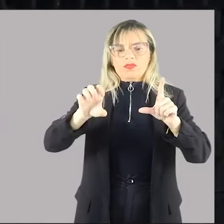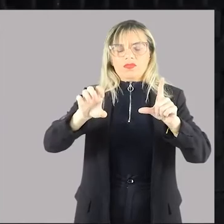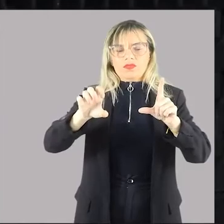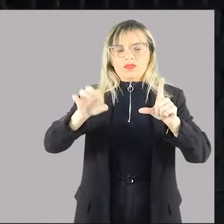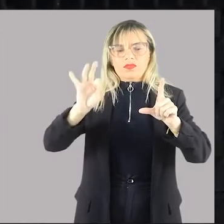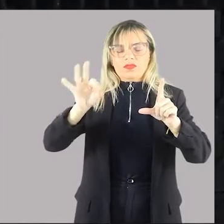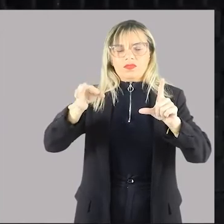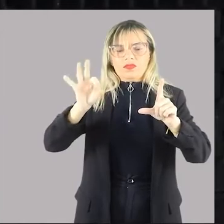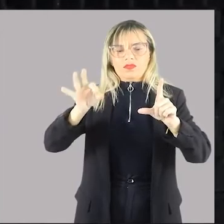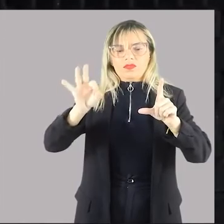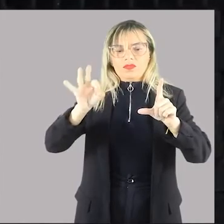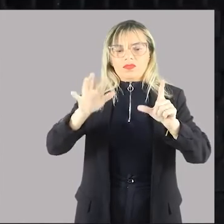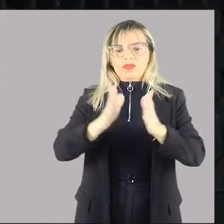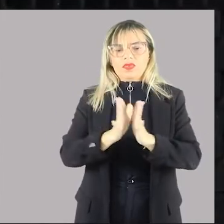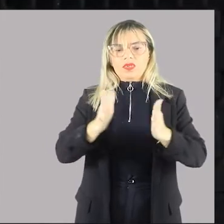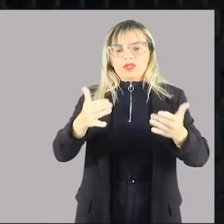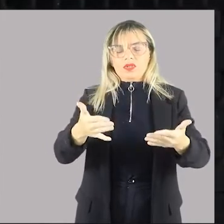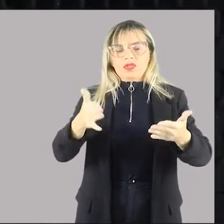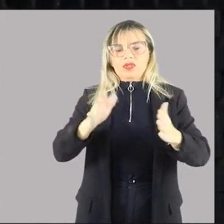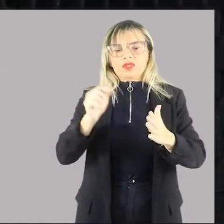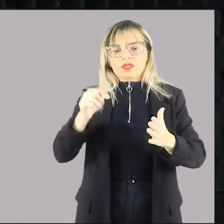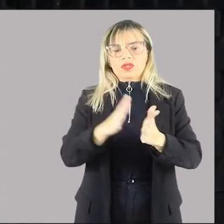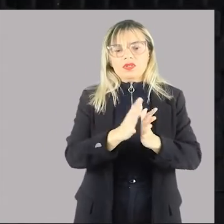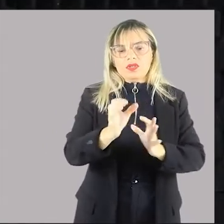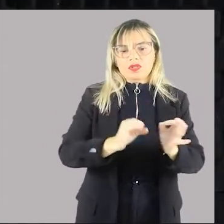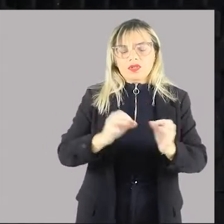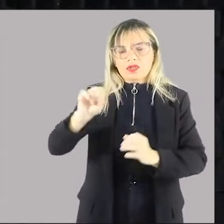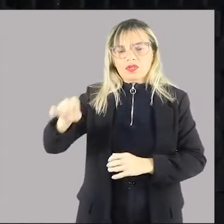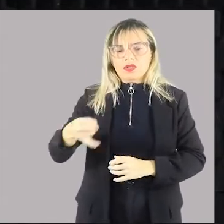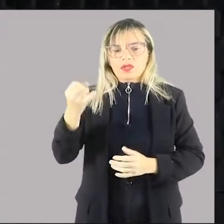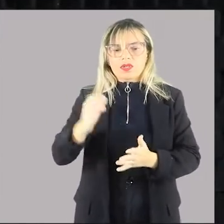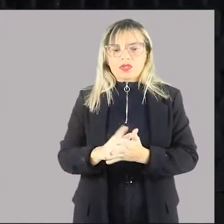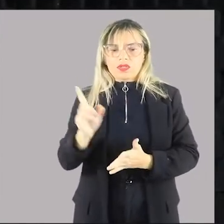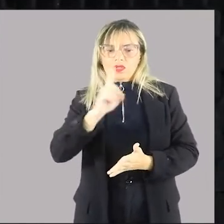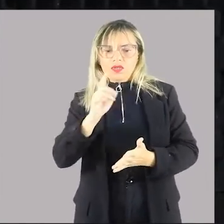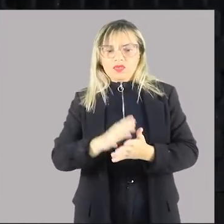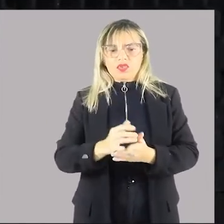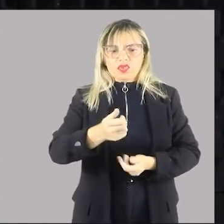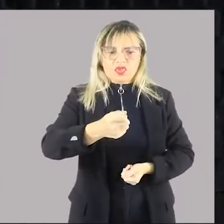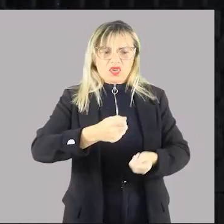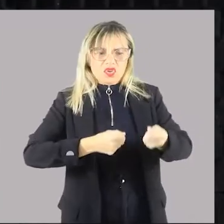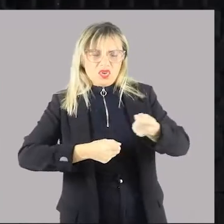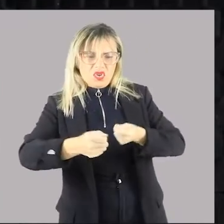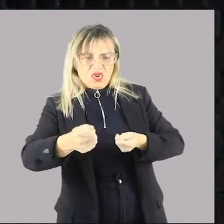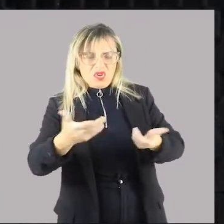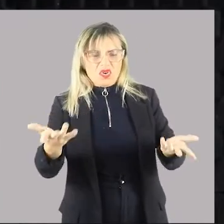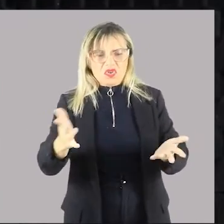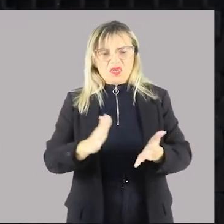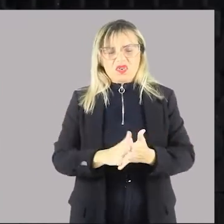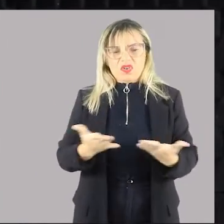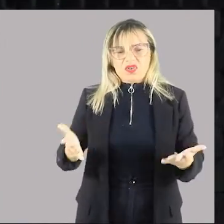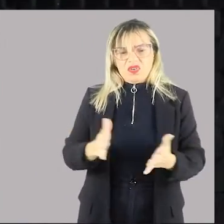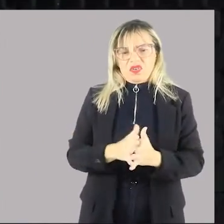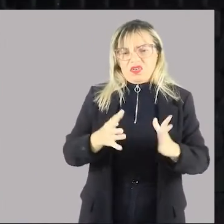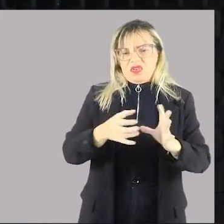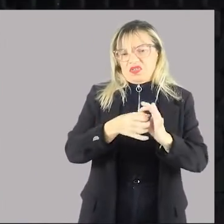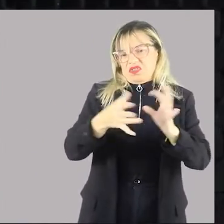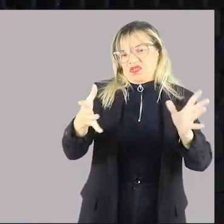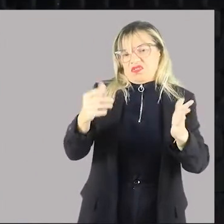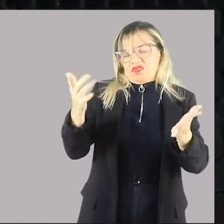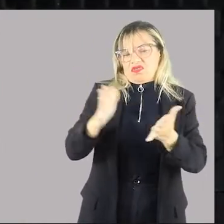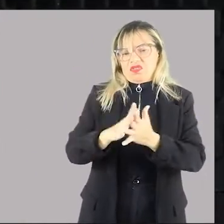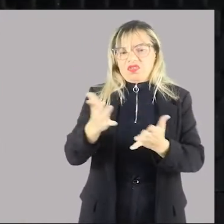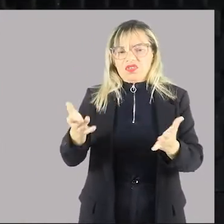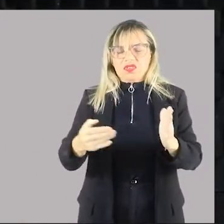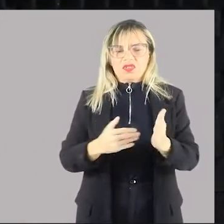oportunidade. E não de trocar favores, como se tem na letra A. E não na livre iniciativa, né,